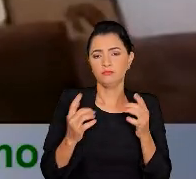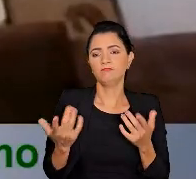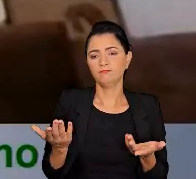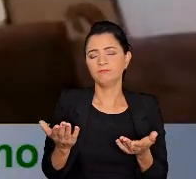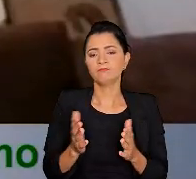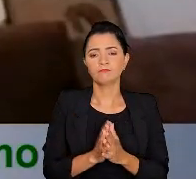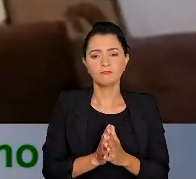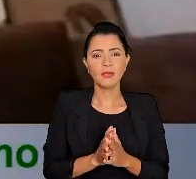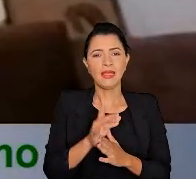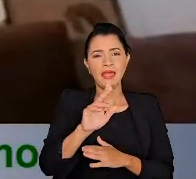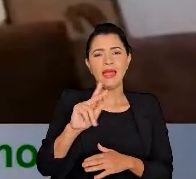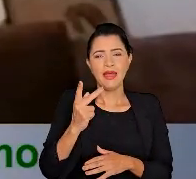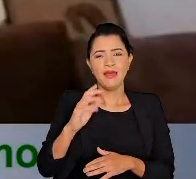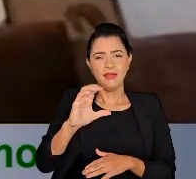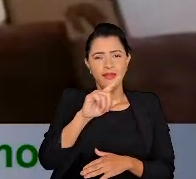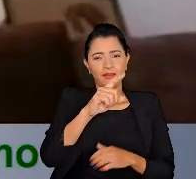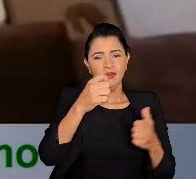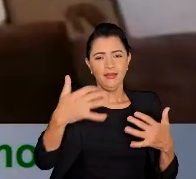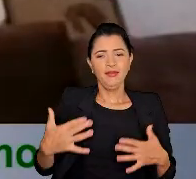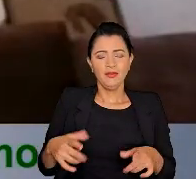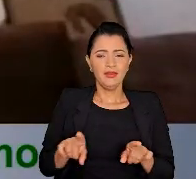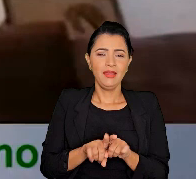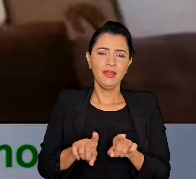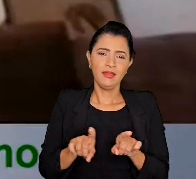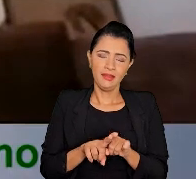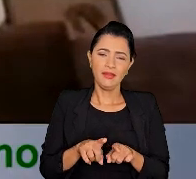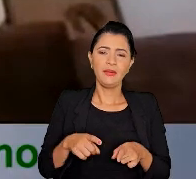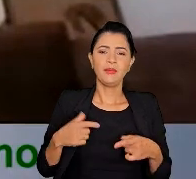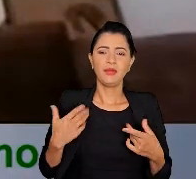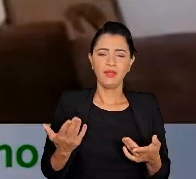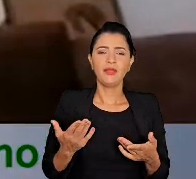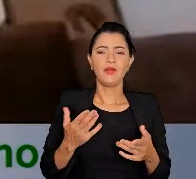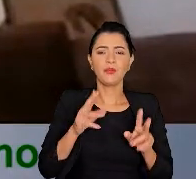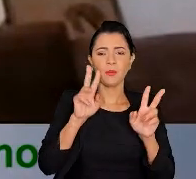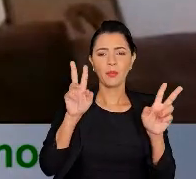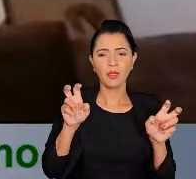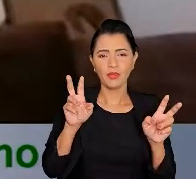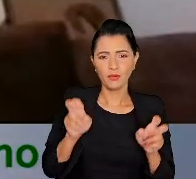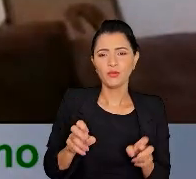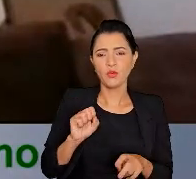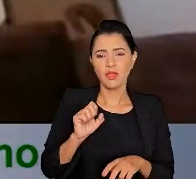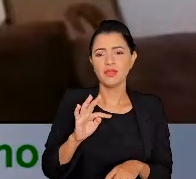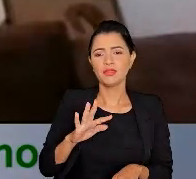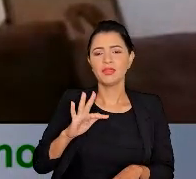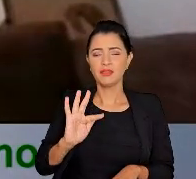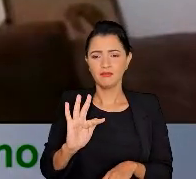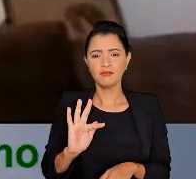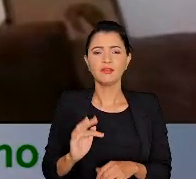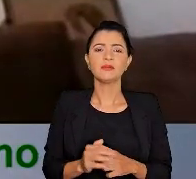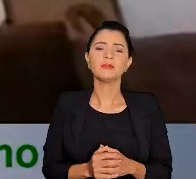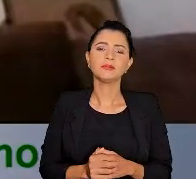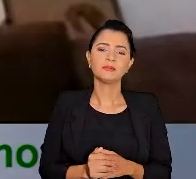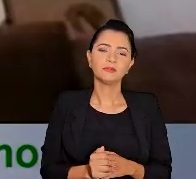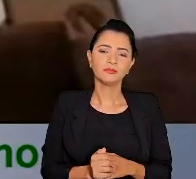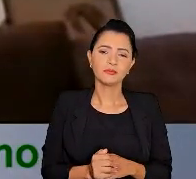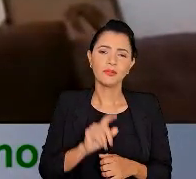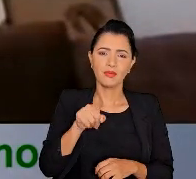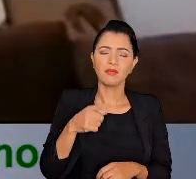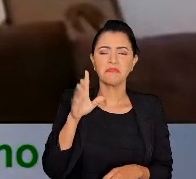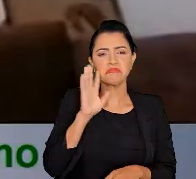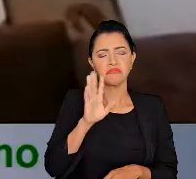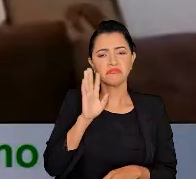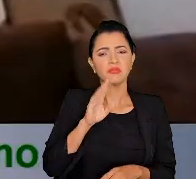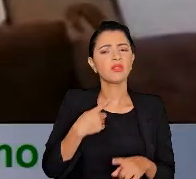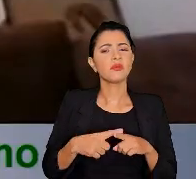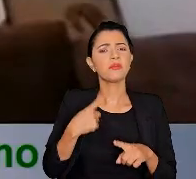esse habeas corpus que o senhor faz menção aí também, com relação ao do Supremo Tribunal Federal, é interessante